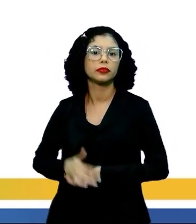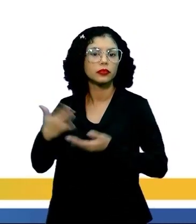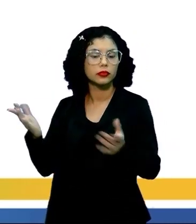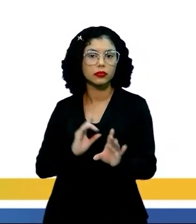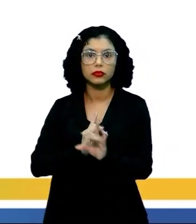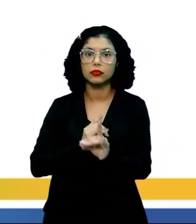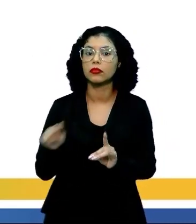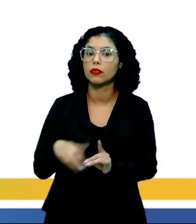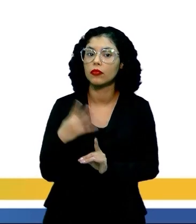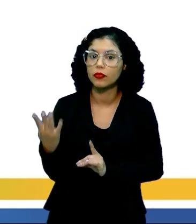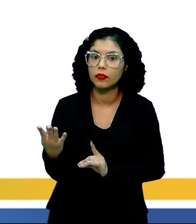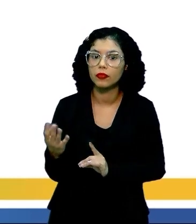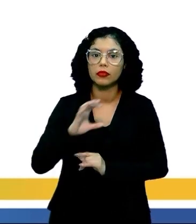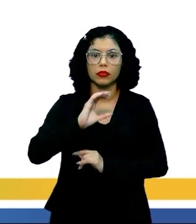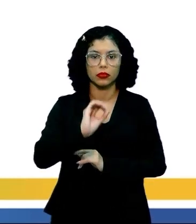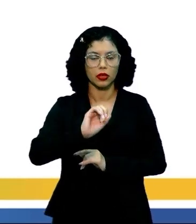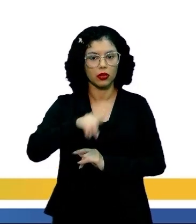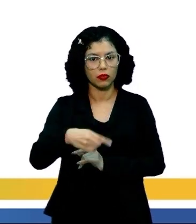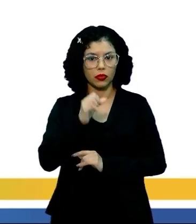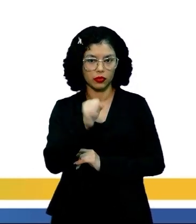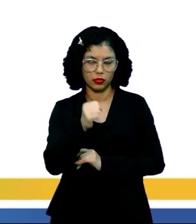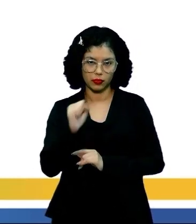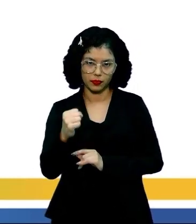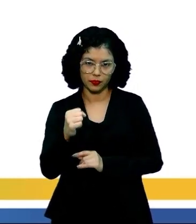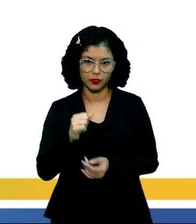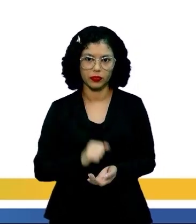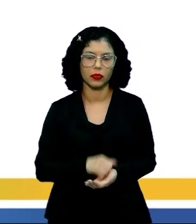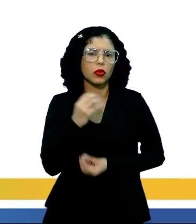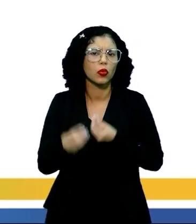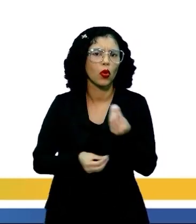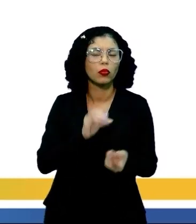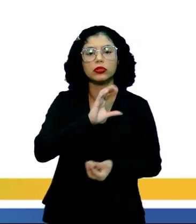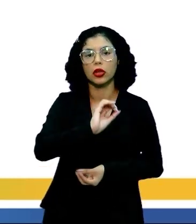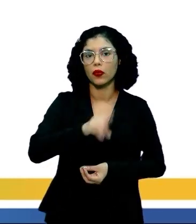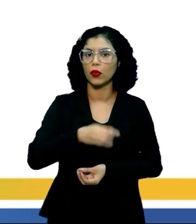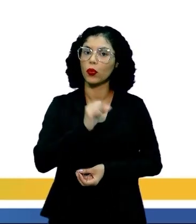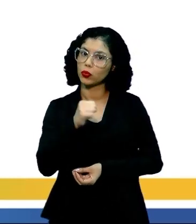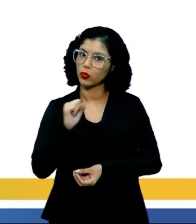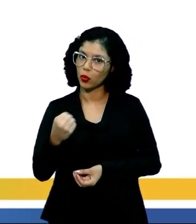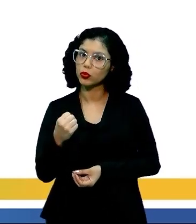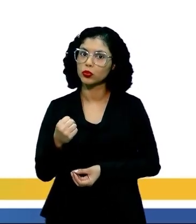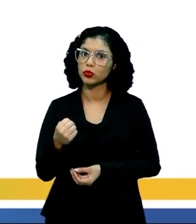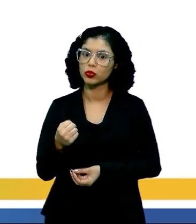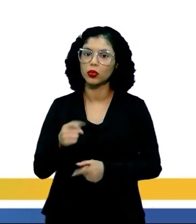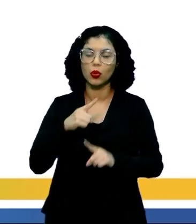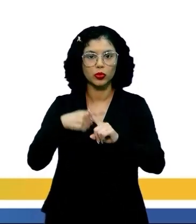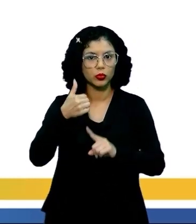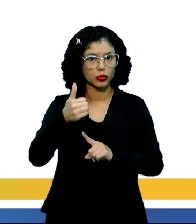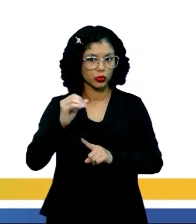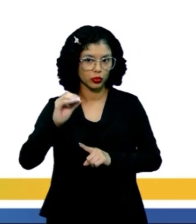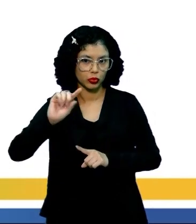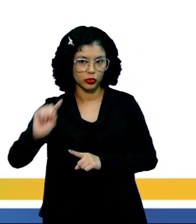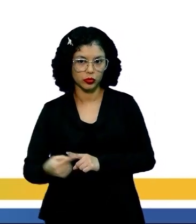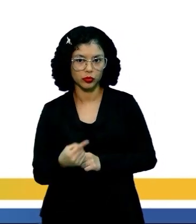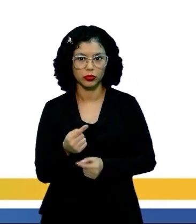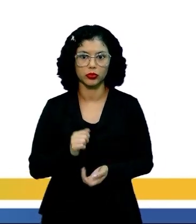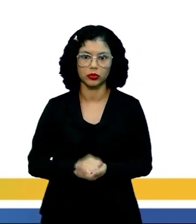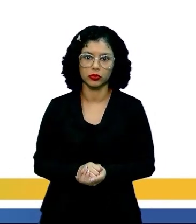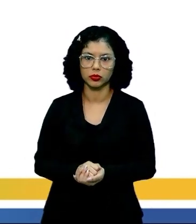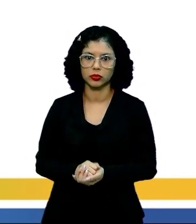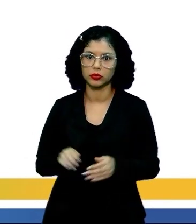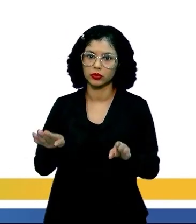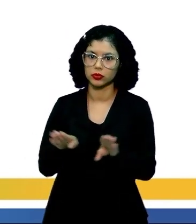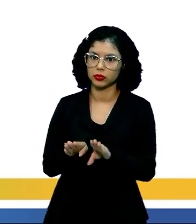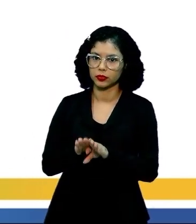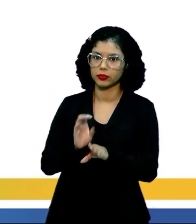vou encontrar 0,88. Como é 0,88 mil, aqui eu multiplico por 1.000, tá? O que vai me